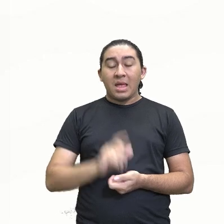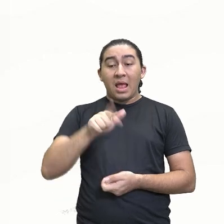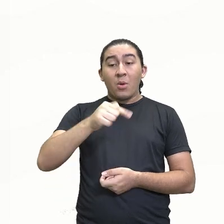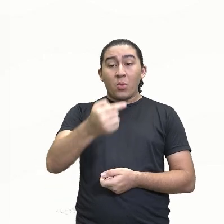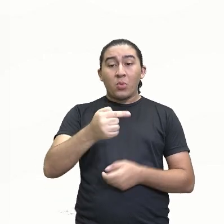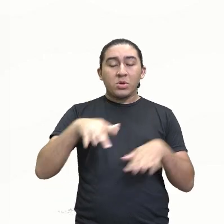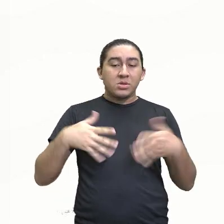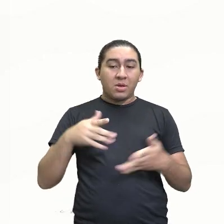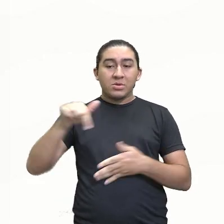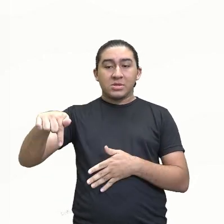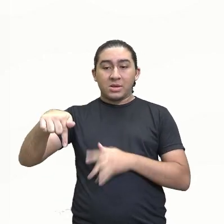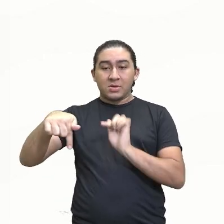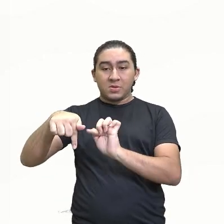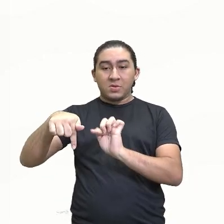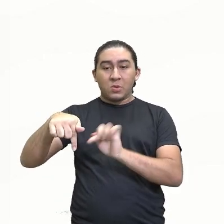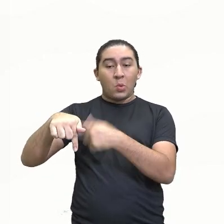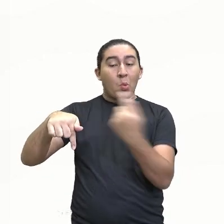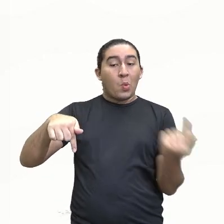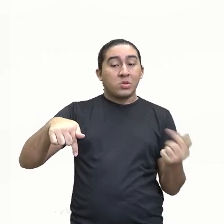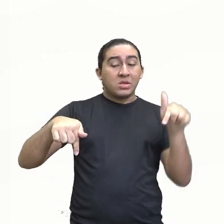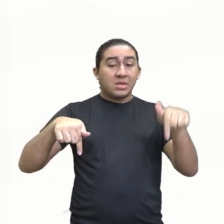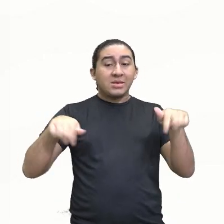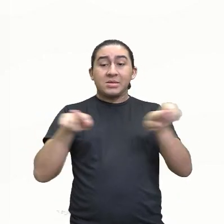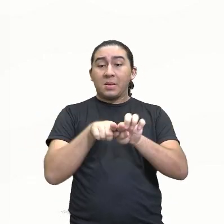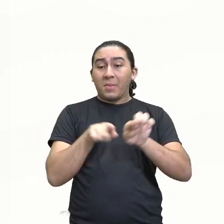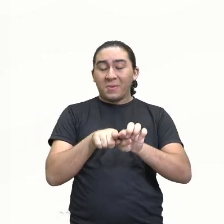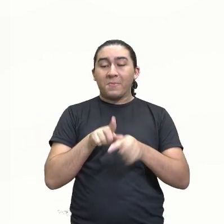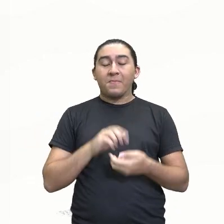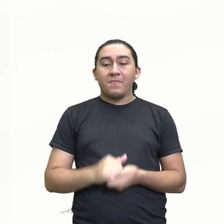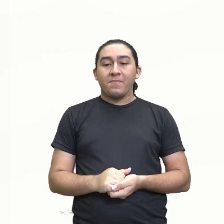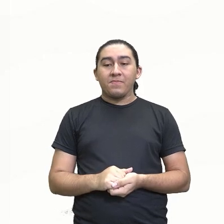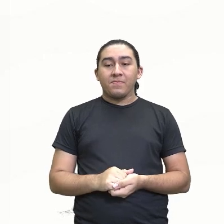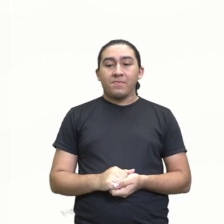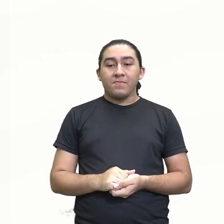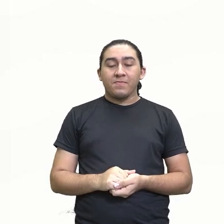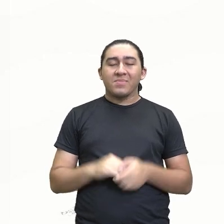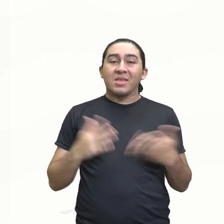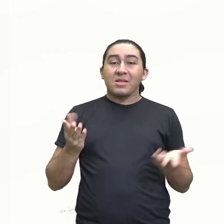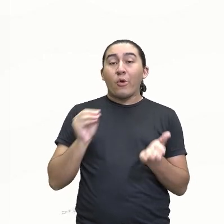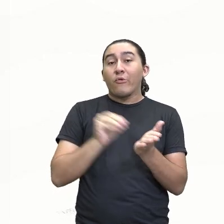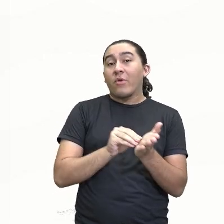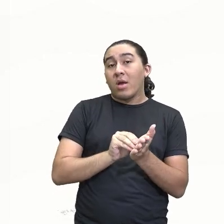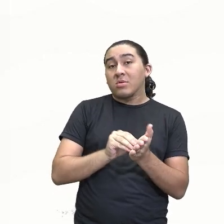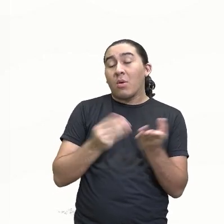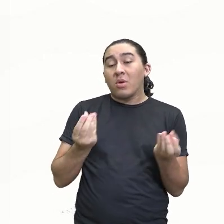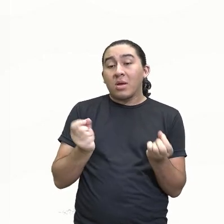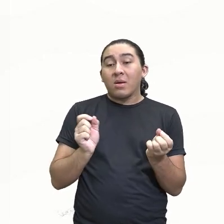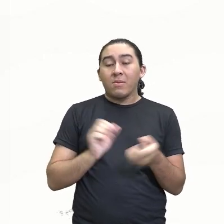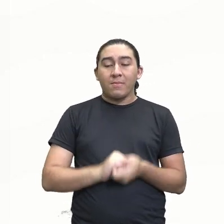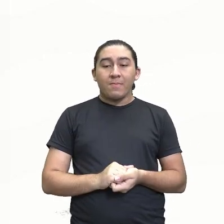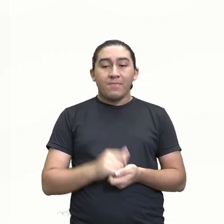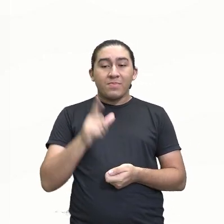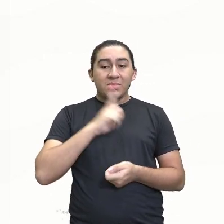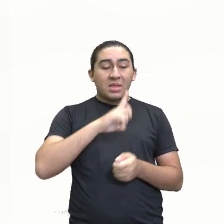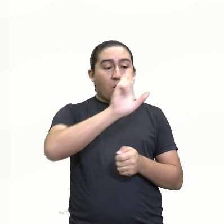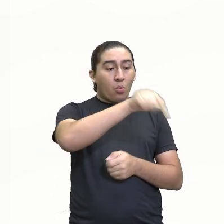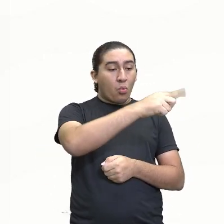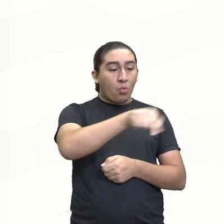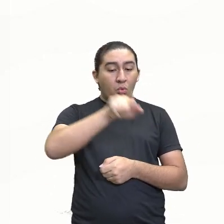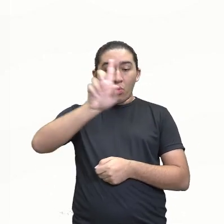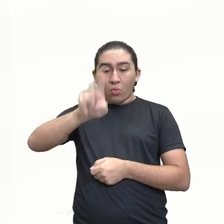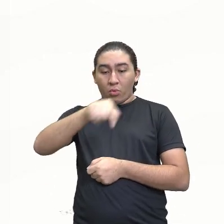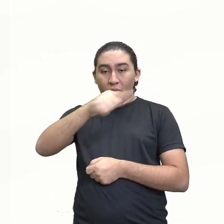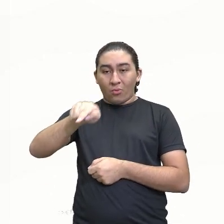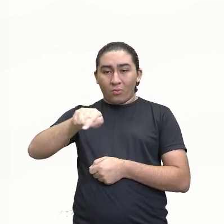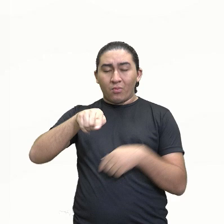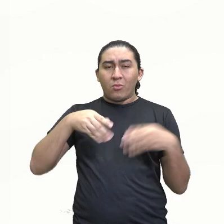Aqui é 7 e ali também é 7. Então, alguma coisa vai ter que cancelar essa